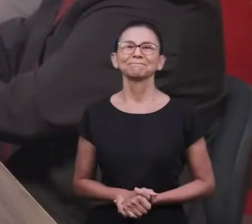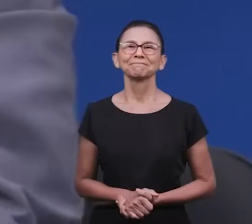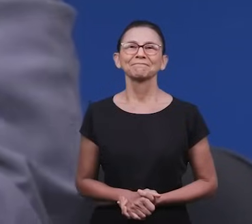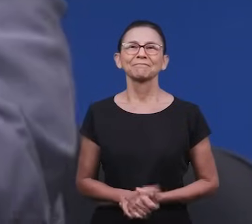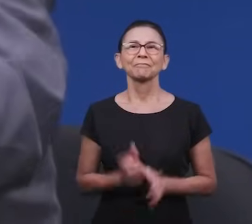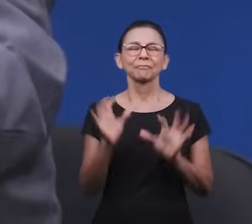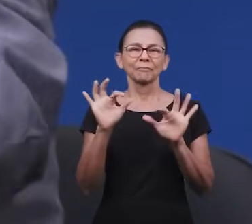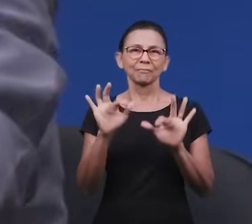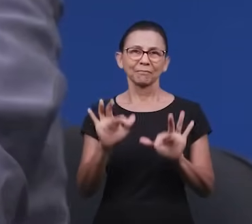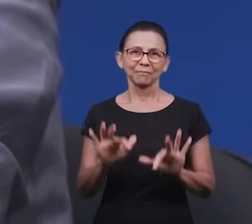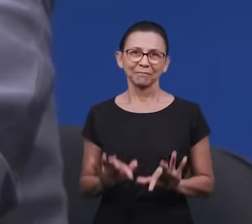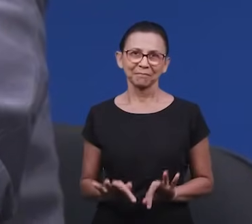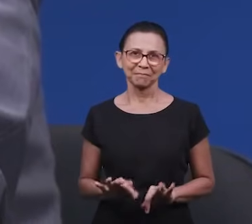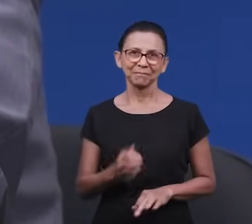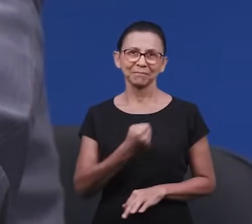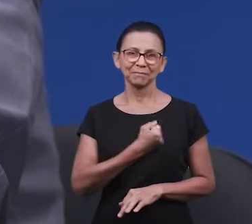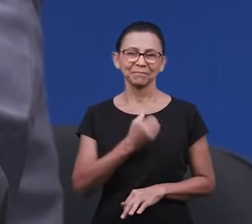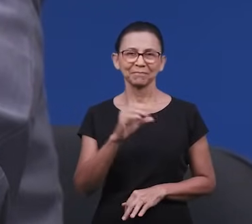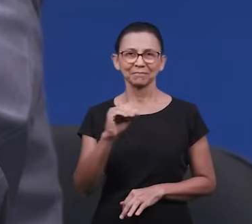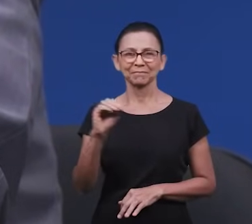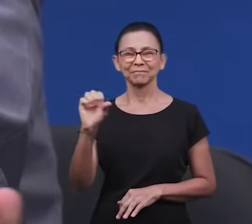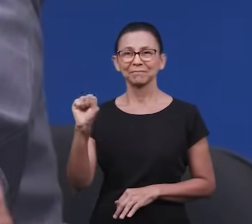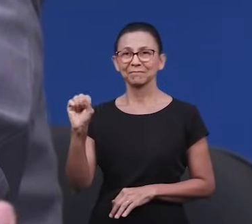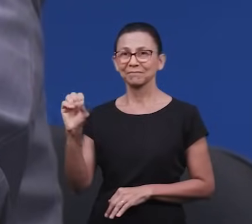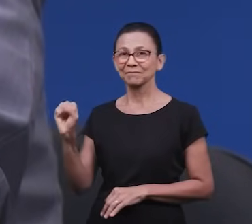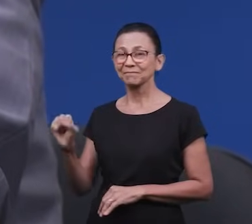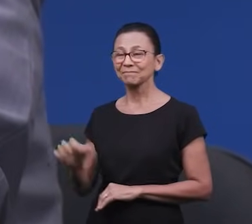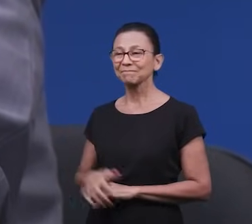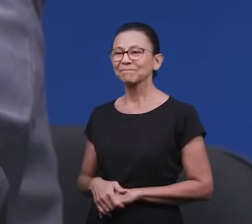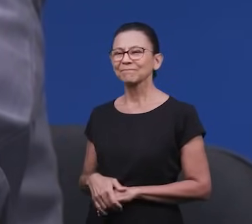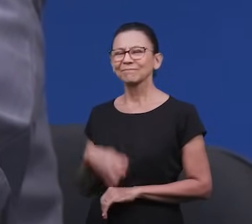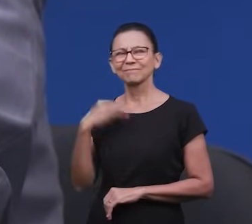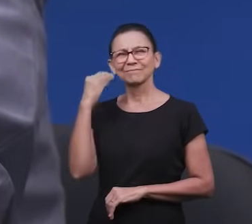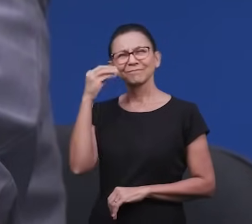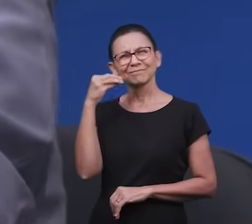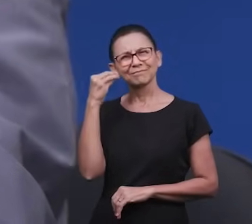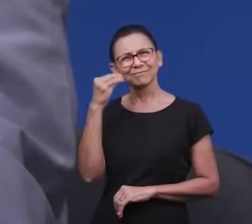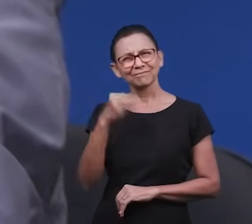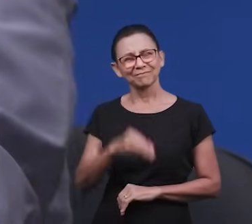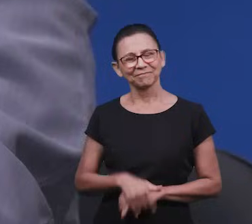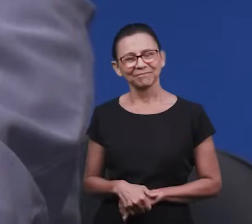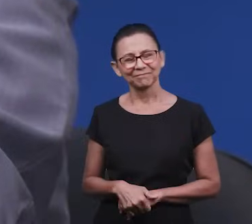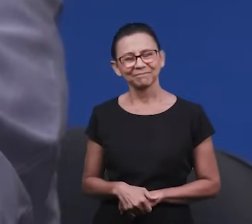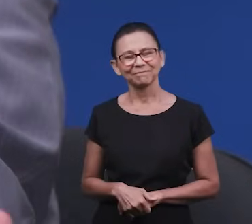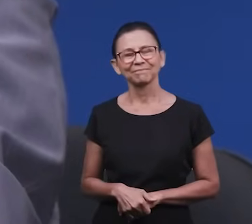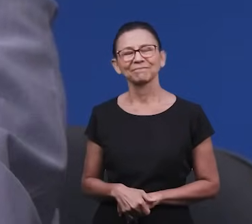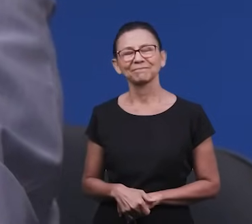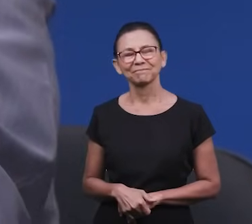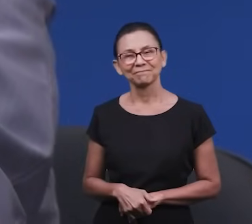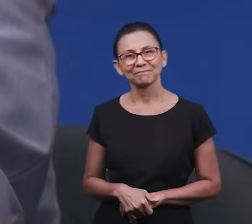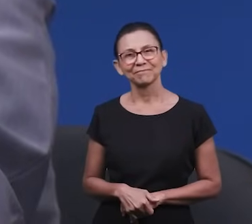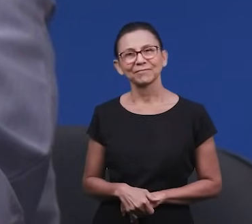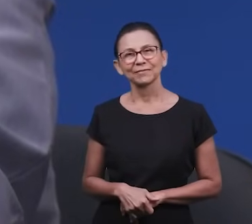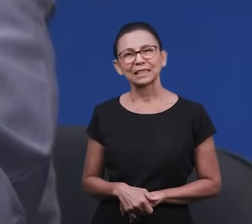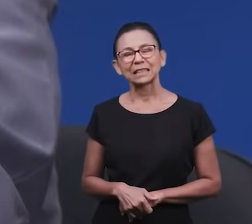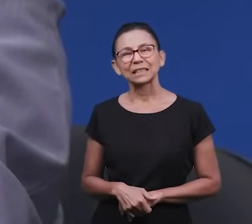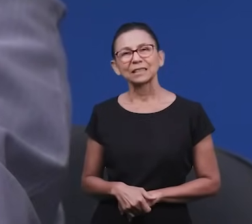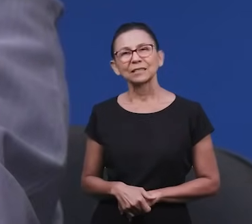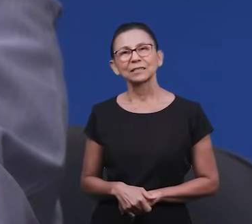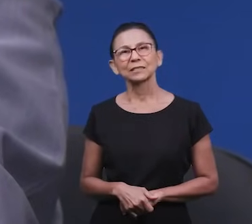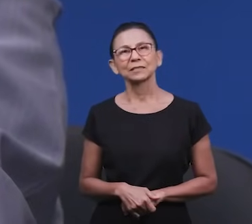Senhor. Irmãos, estamos encerrando mais um Ligue 0800, e essas experiências elas são